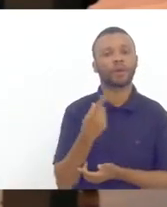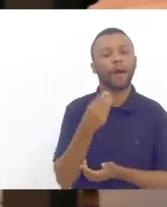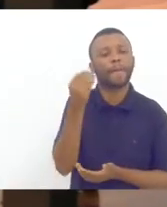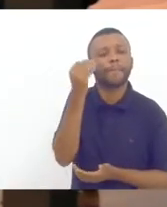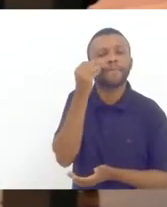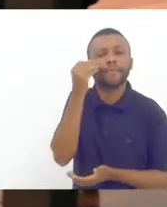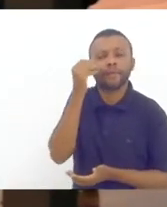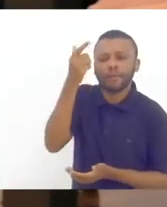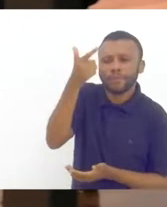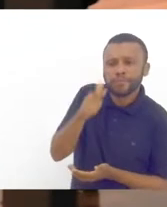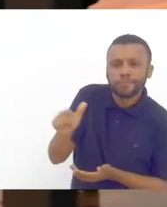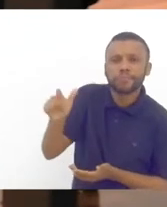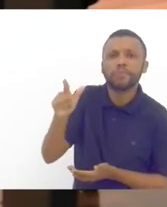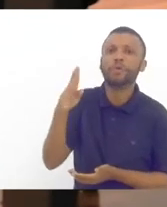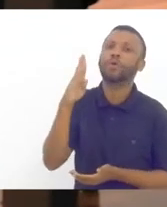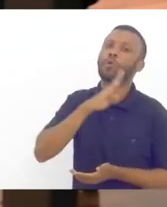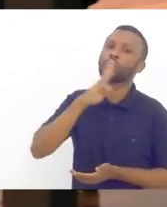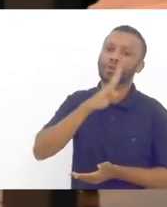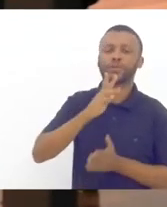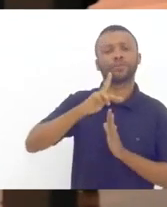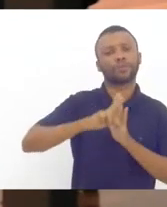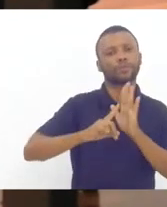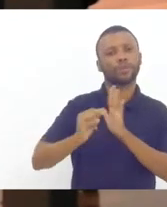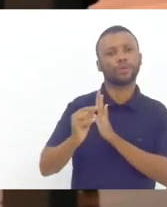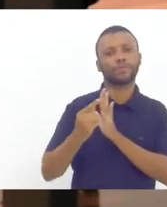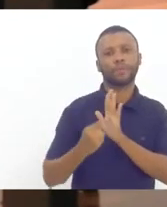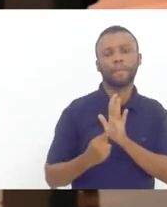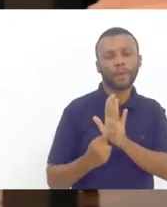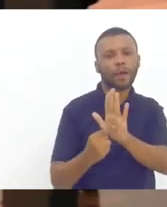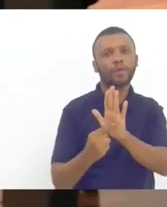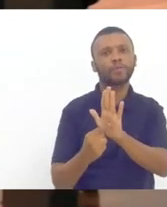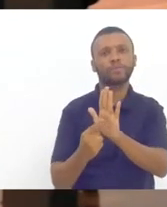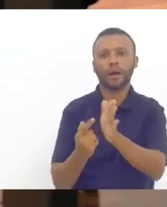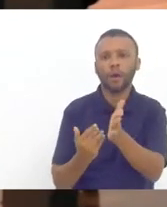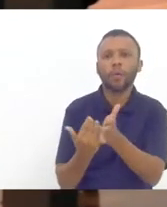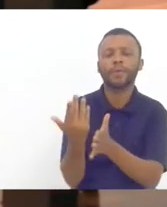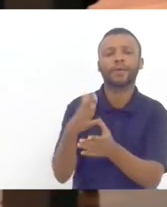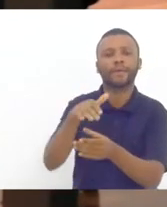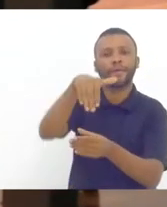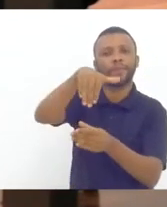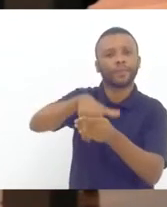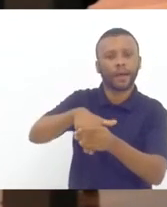isso, dada a urgência desse projeto de lei que foi colocado em votação.